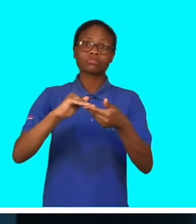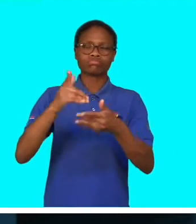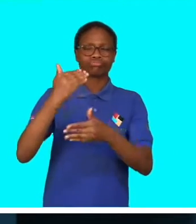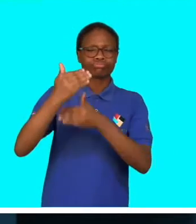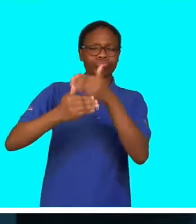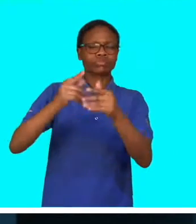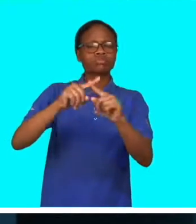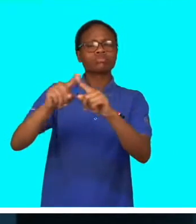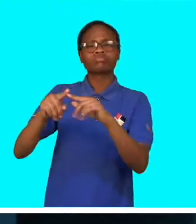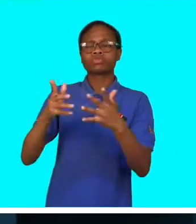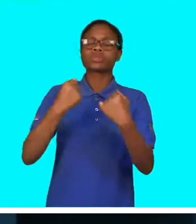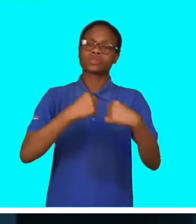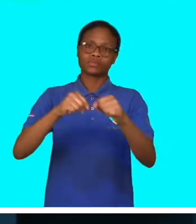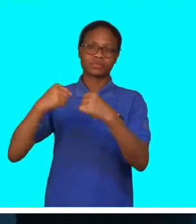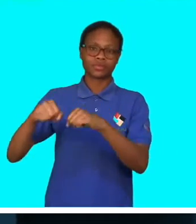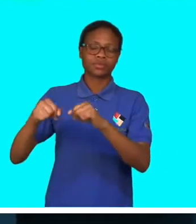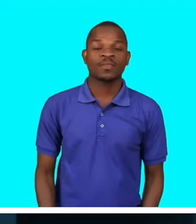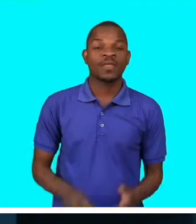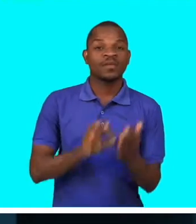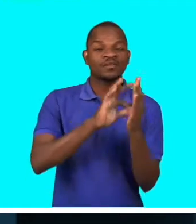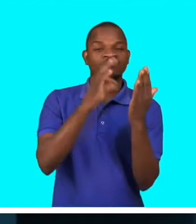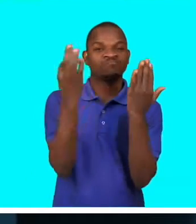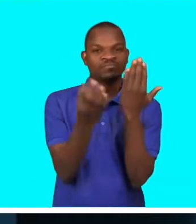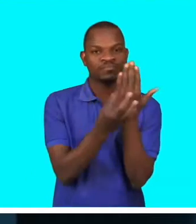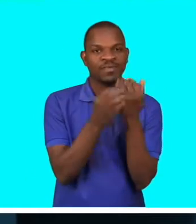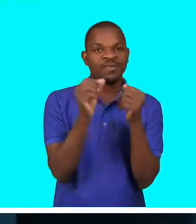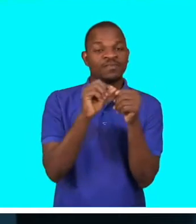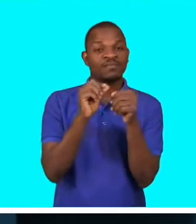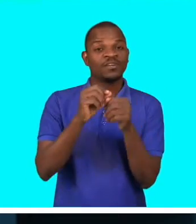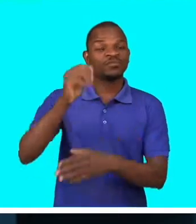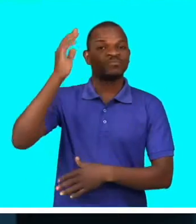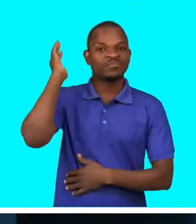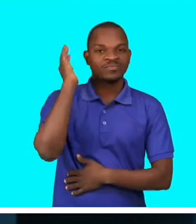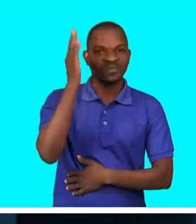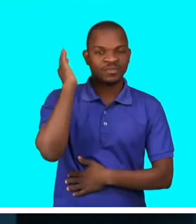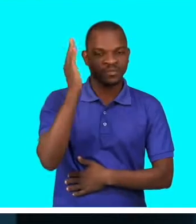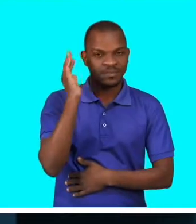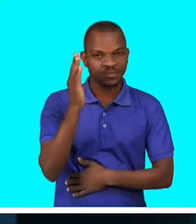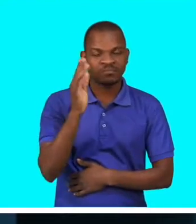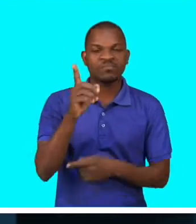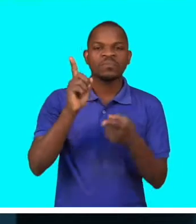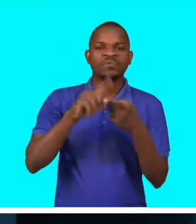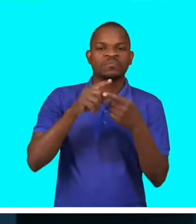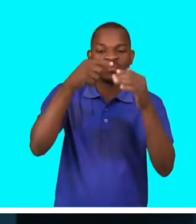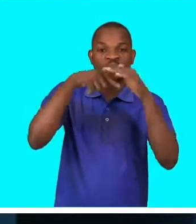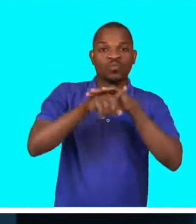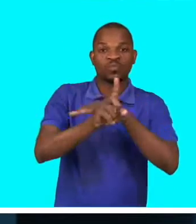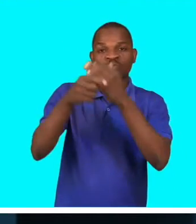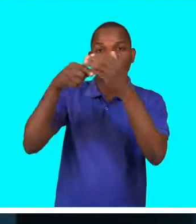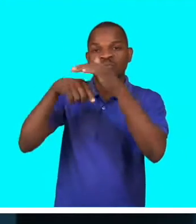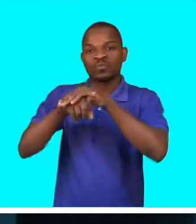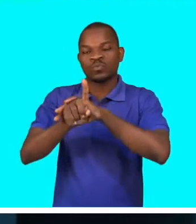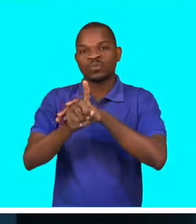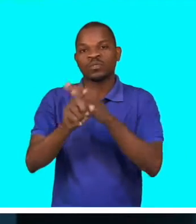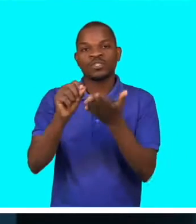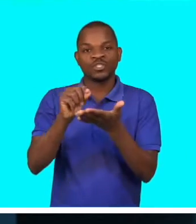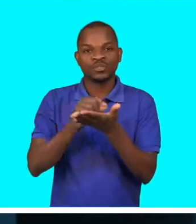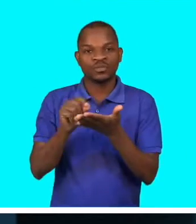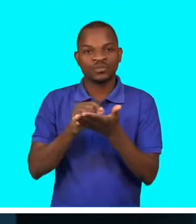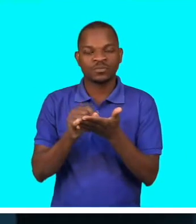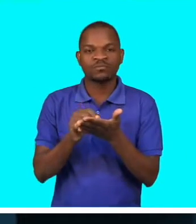parceiros têm vindo a desenvolver várias atividades. A MoDefa tem feito palestras, palestras, temos ido às escolas